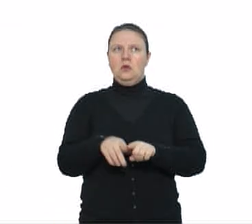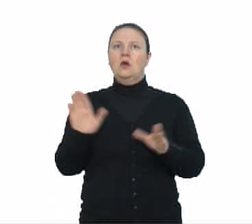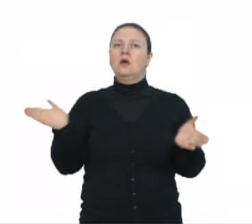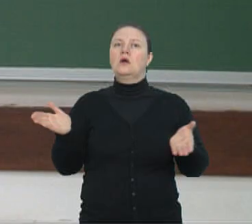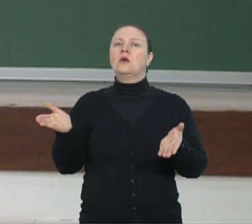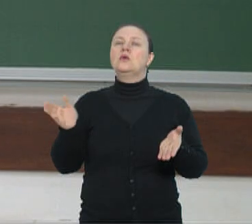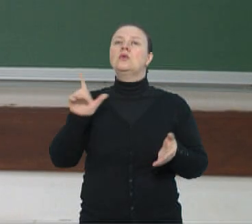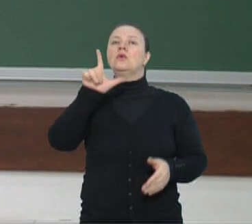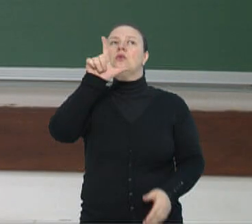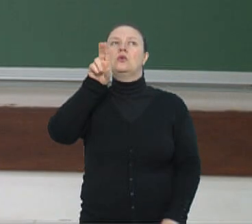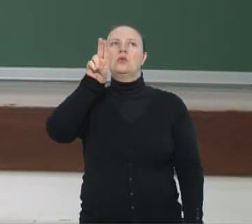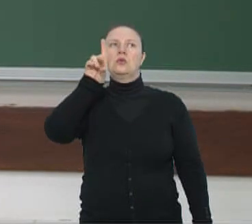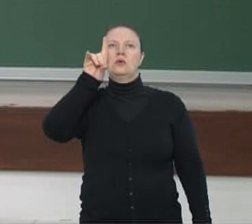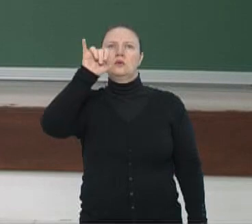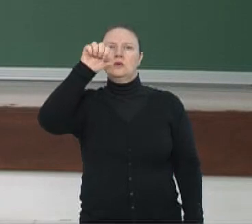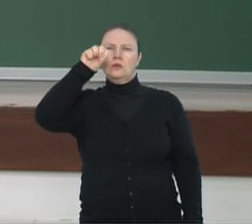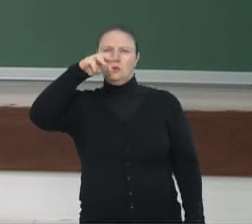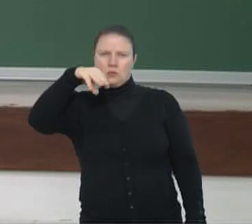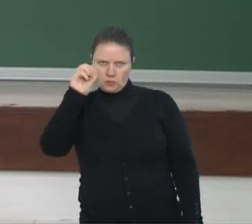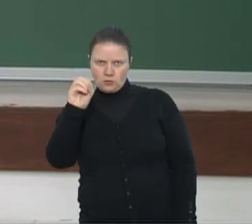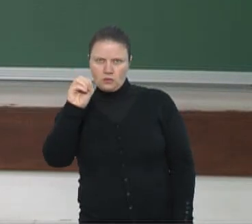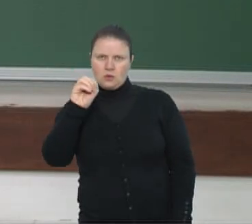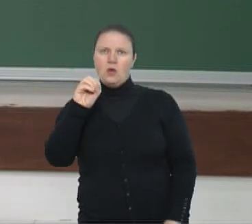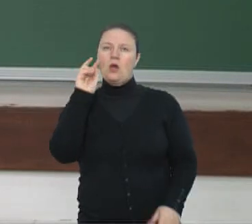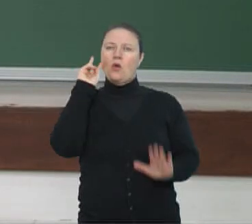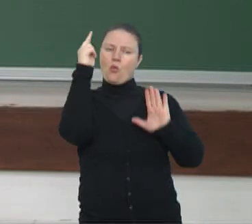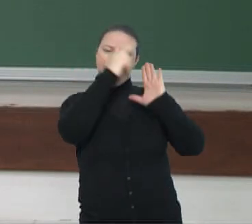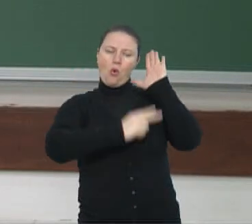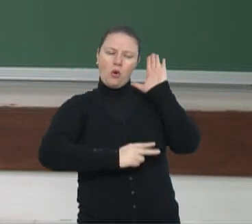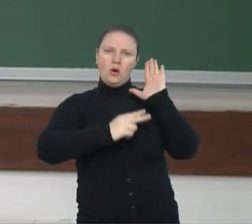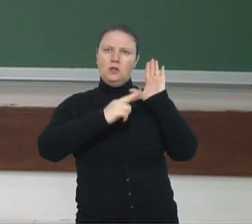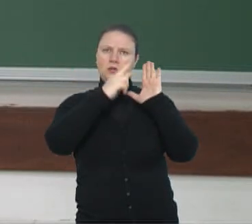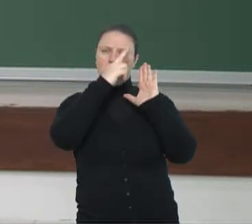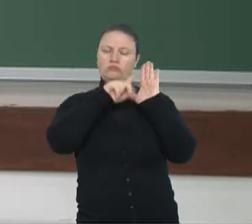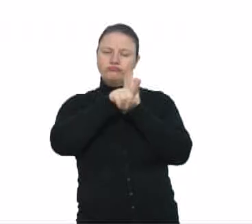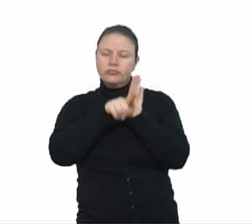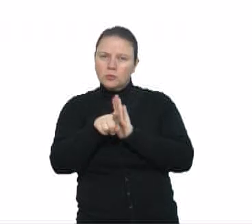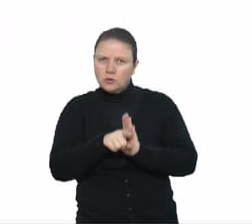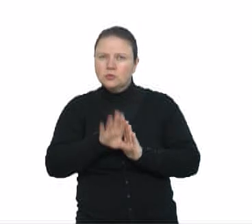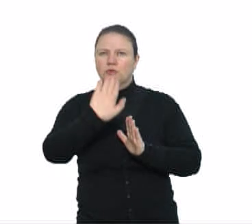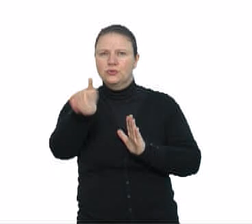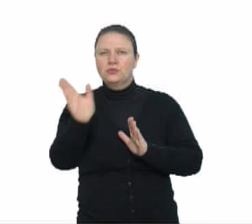Vocês analisem as alternativas com o texto e já retornamos com a resposta para vocês.